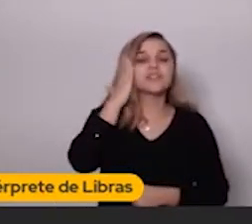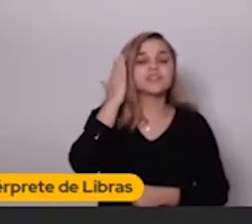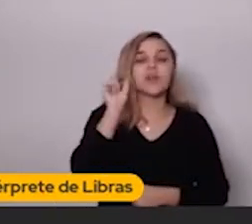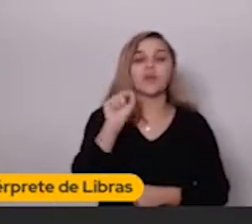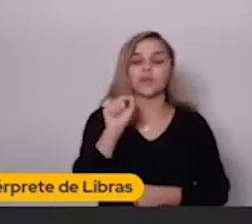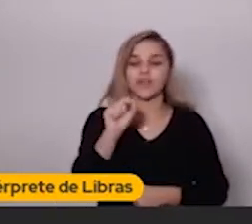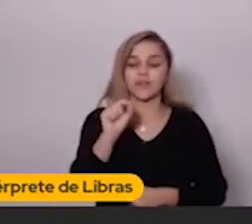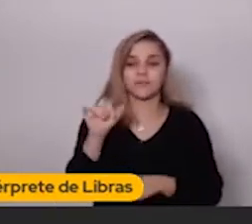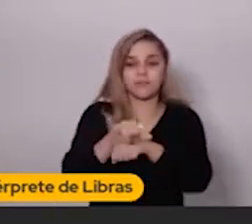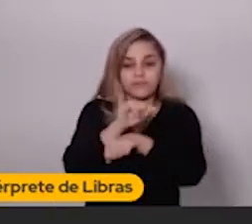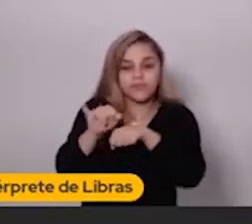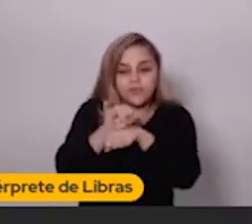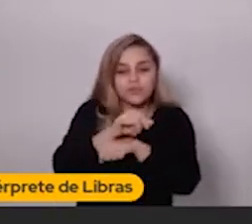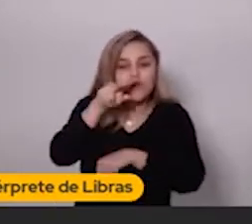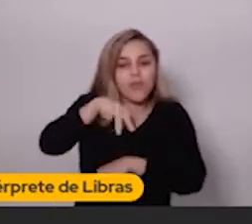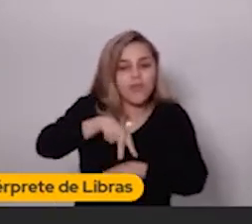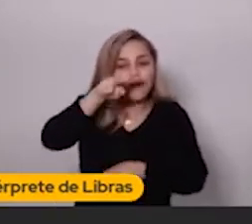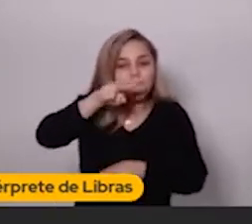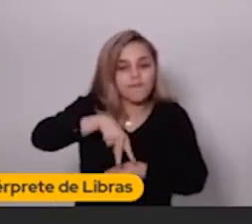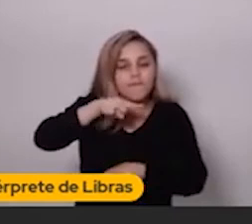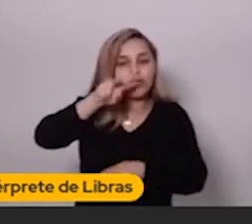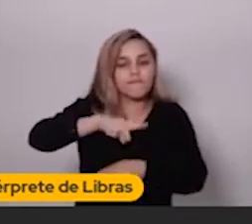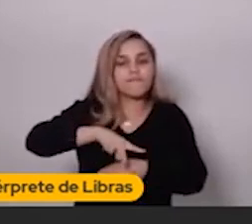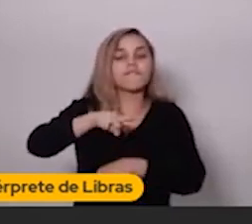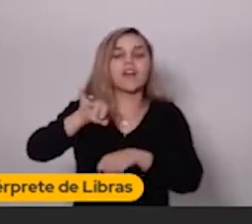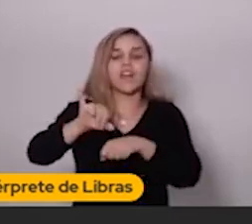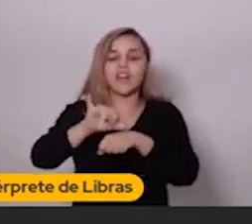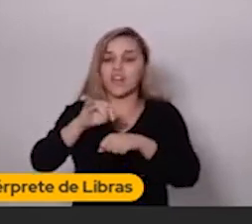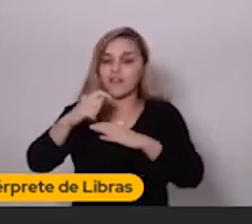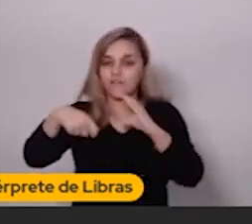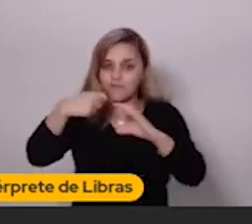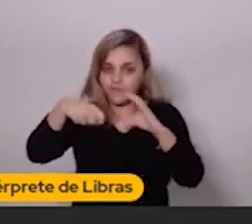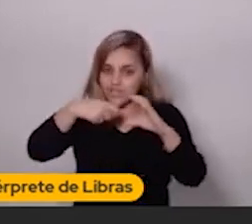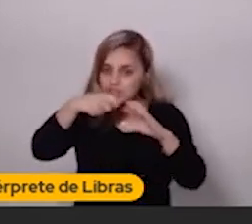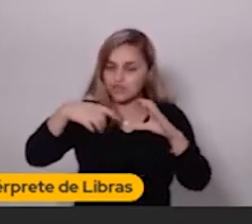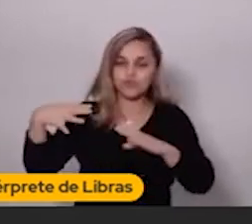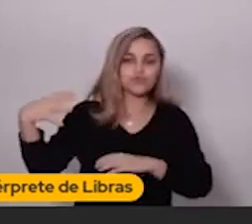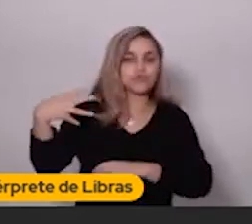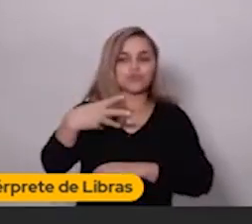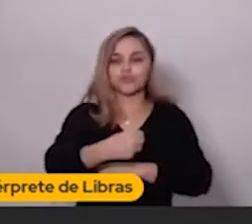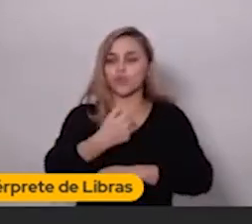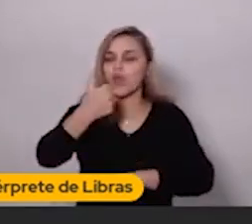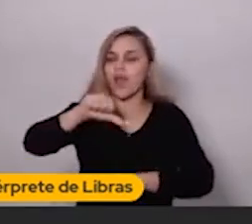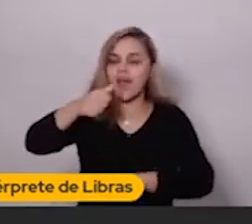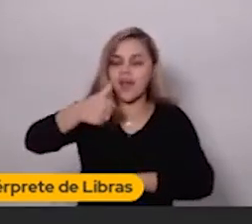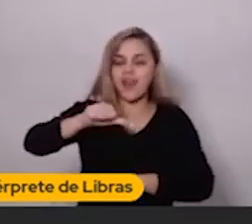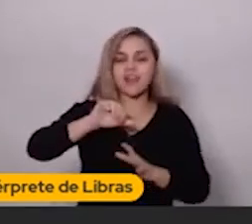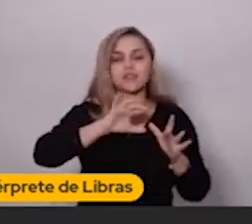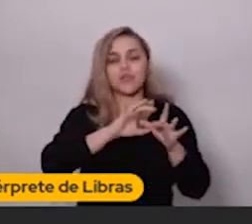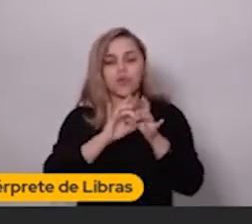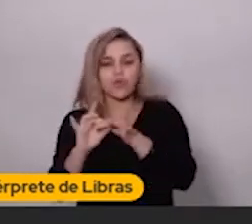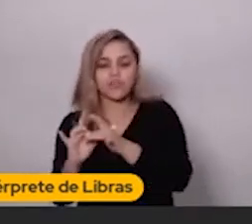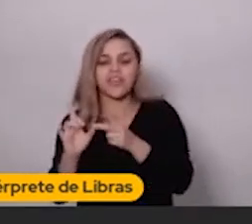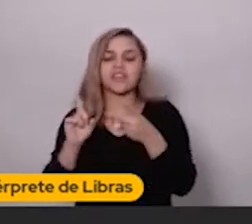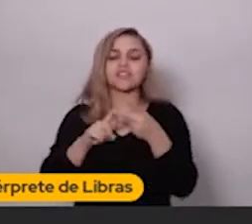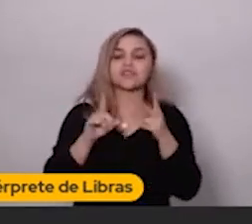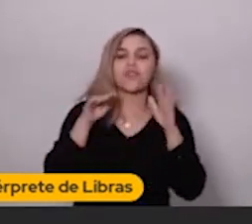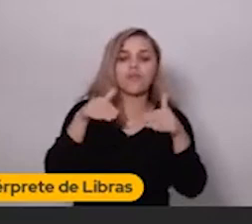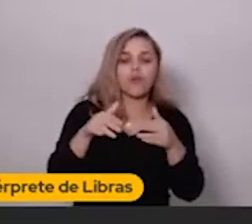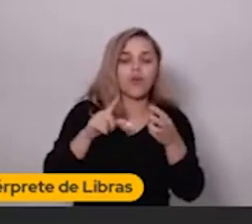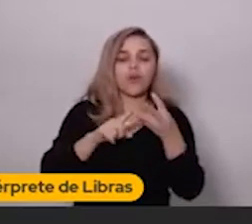revisa os vídeos, a revisão ela é feita de maneira geral, de maneira holística, né? Analisando o contexto geral, o foco, o